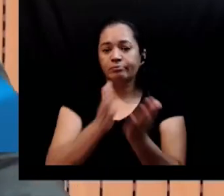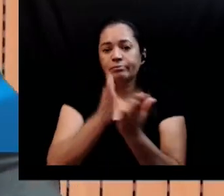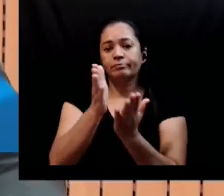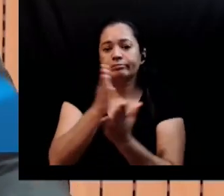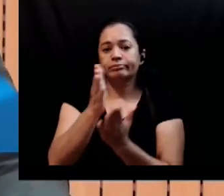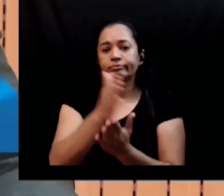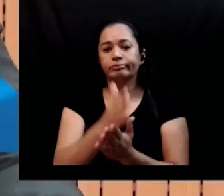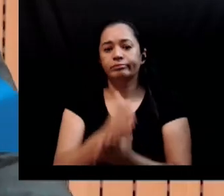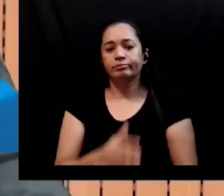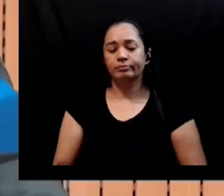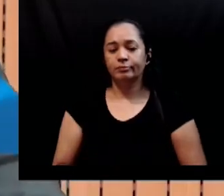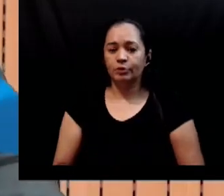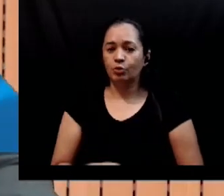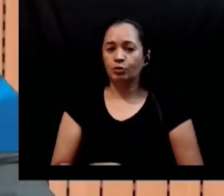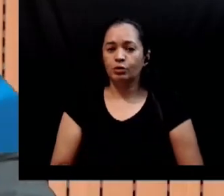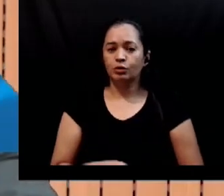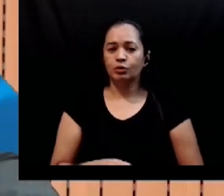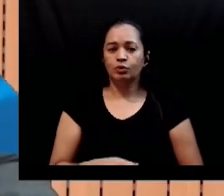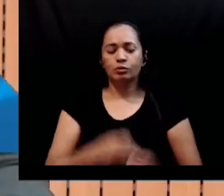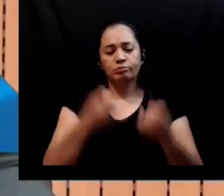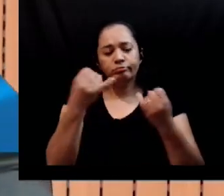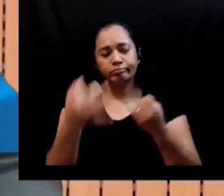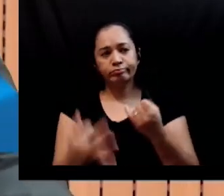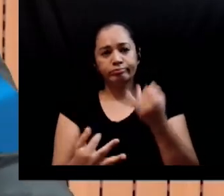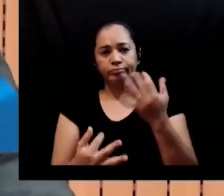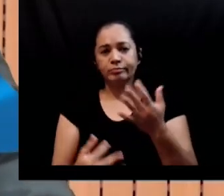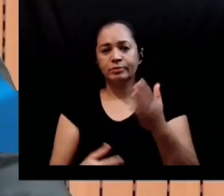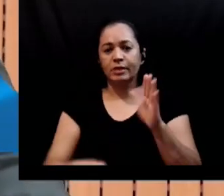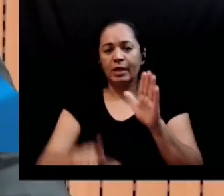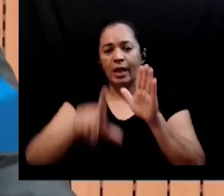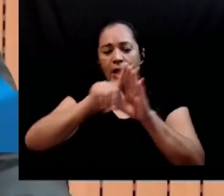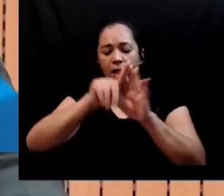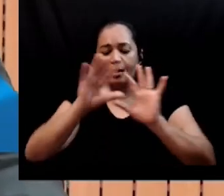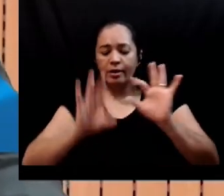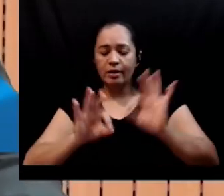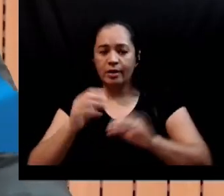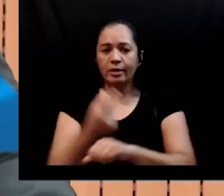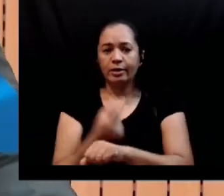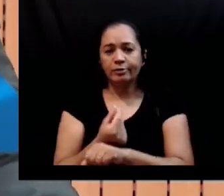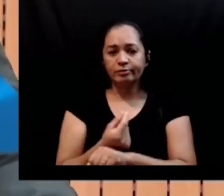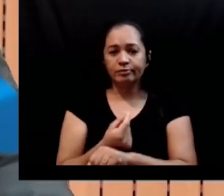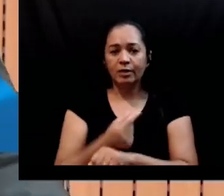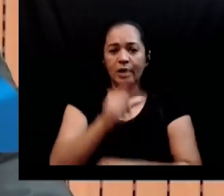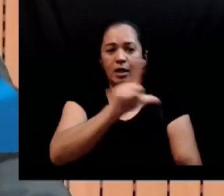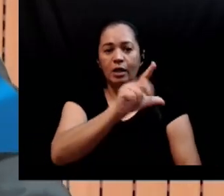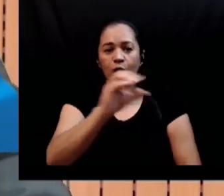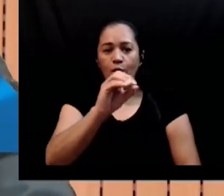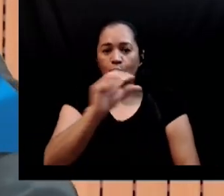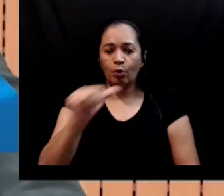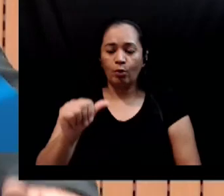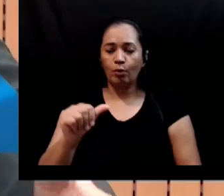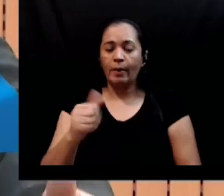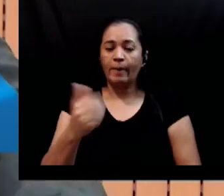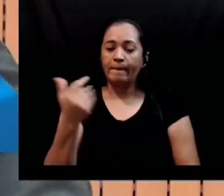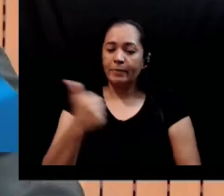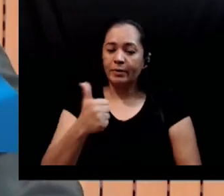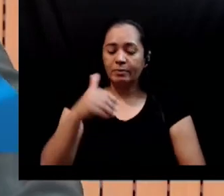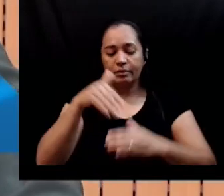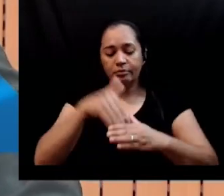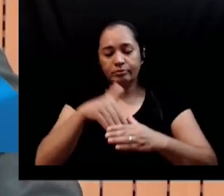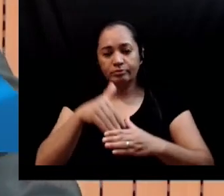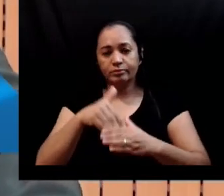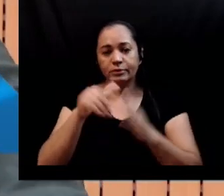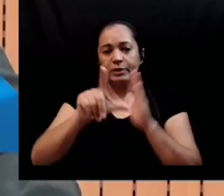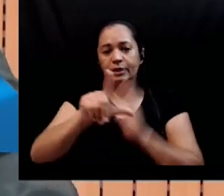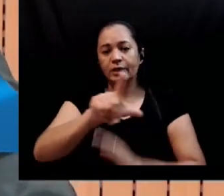que vai balizar a lei orçamentária anual, a LOA, passa pela votação da lei de diretrizes orçamentárias,